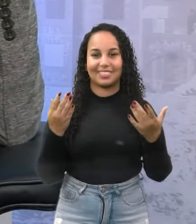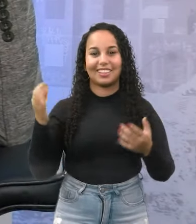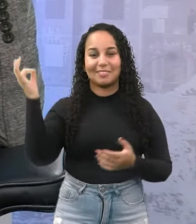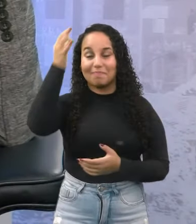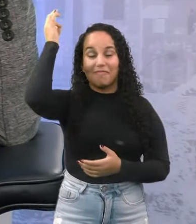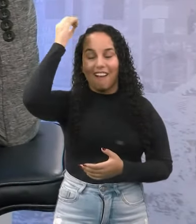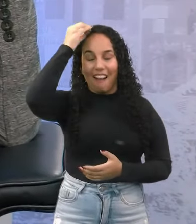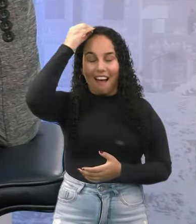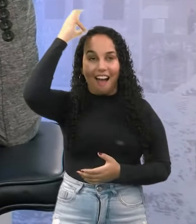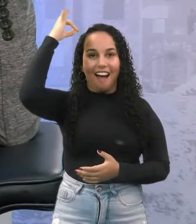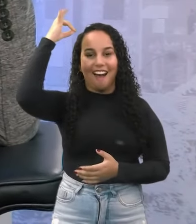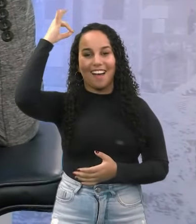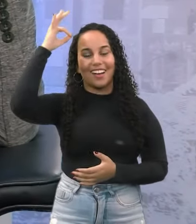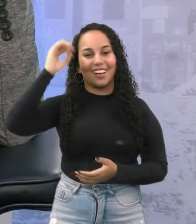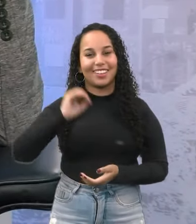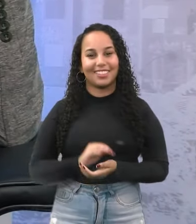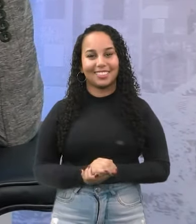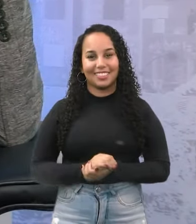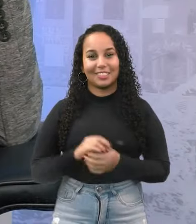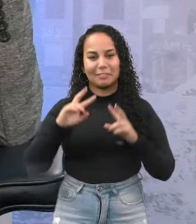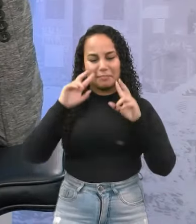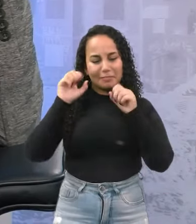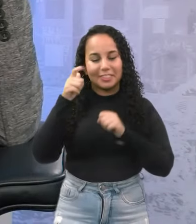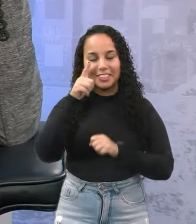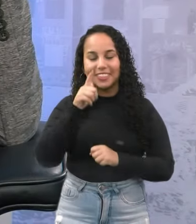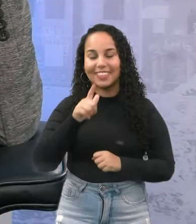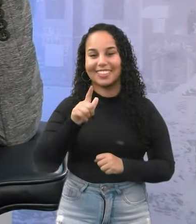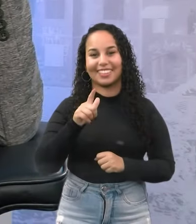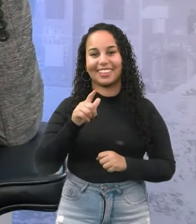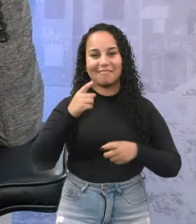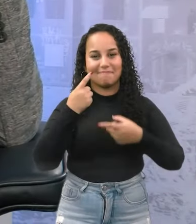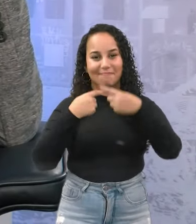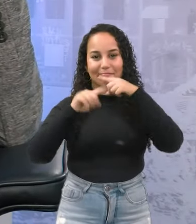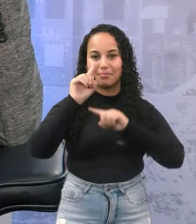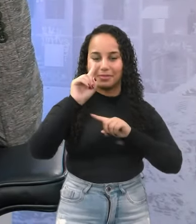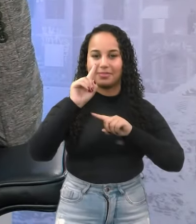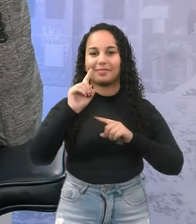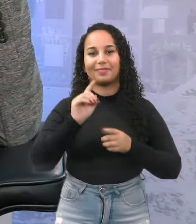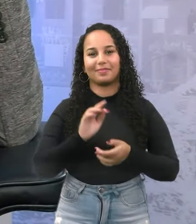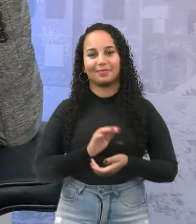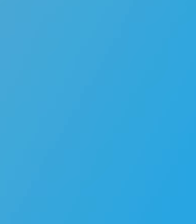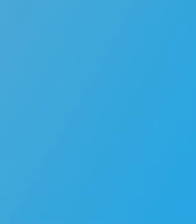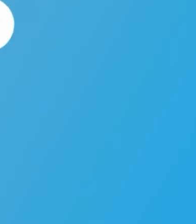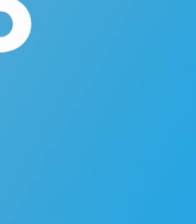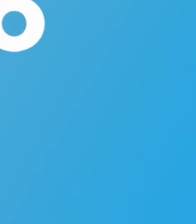provado, ser aprovado e promovido em nome de Jesus.